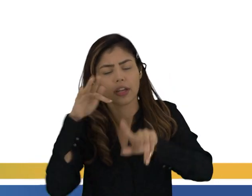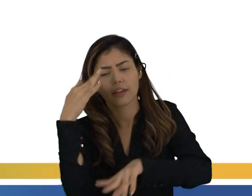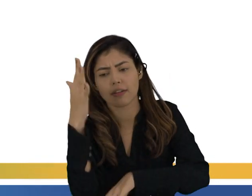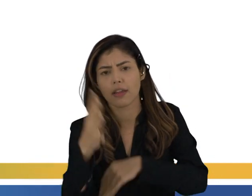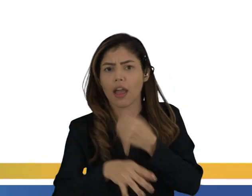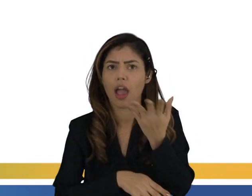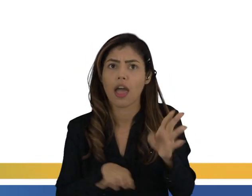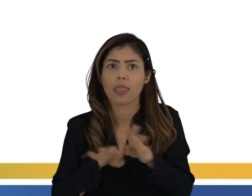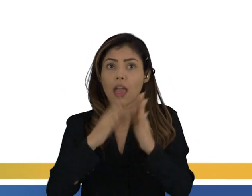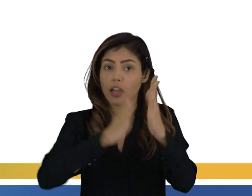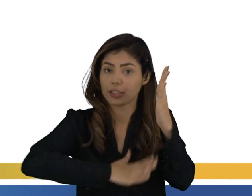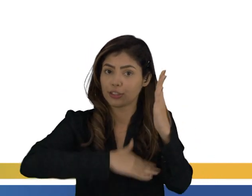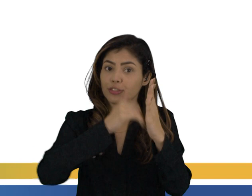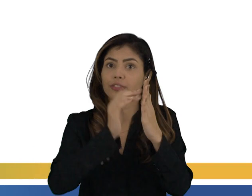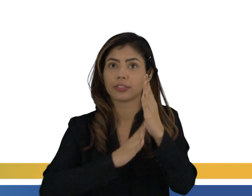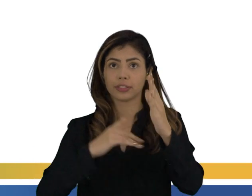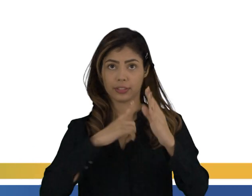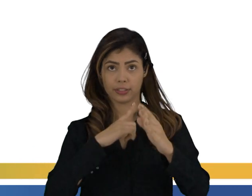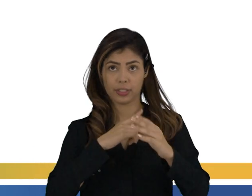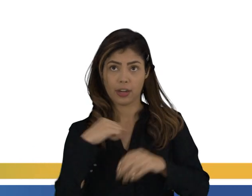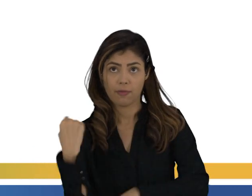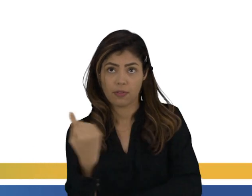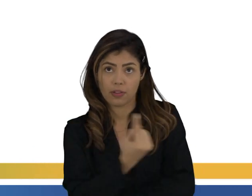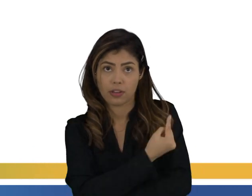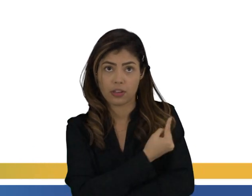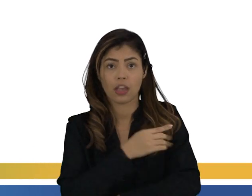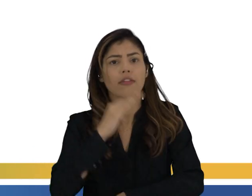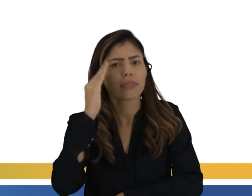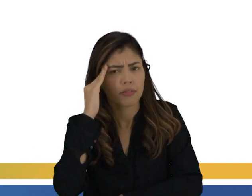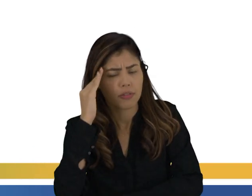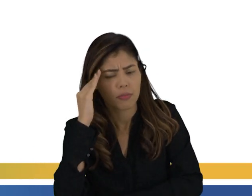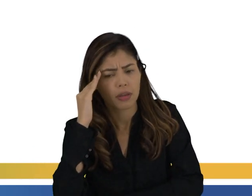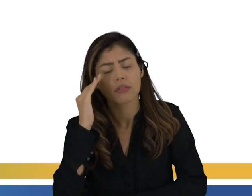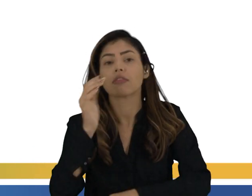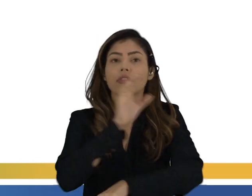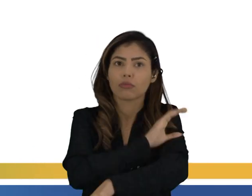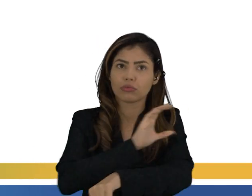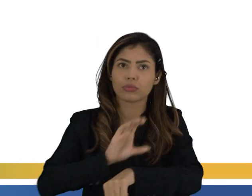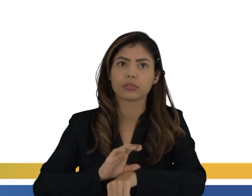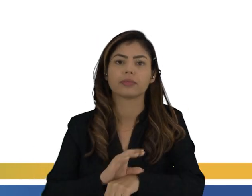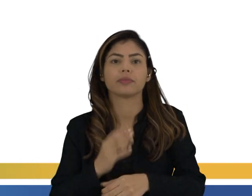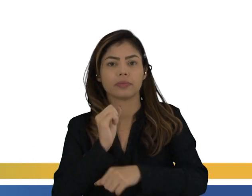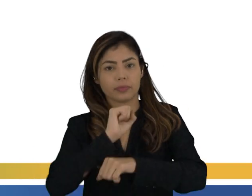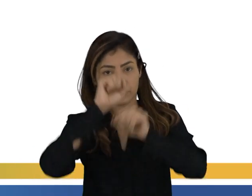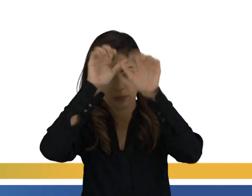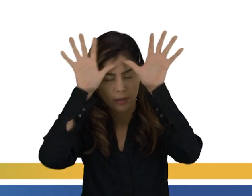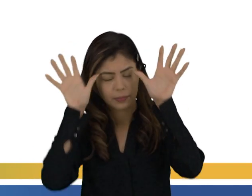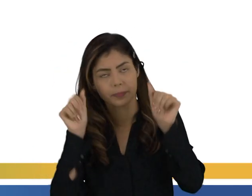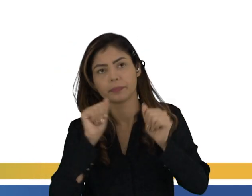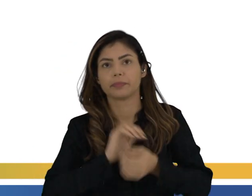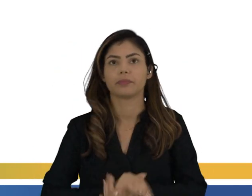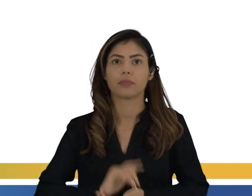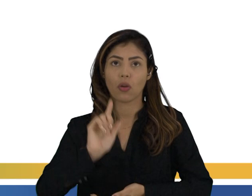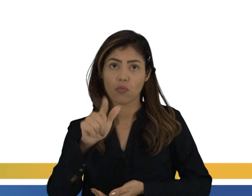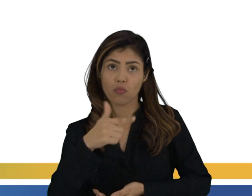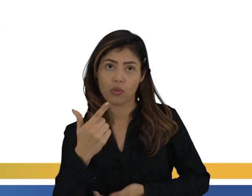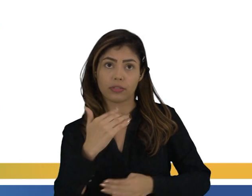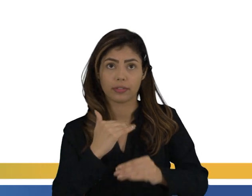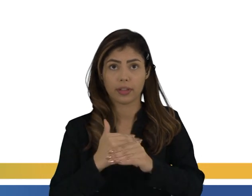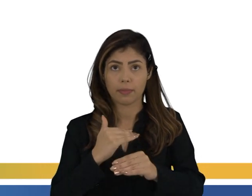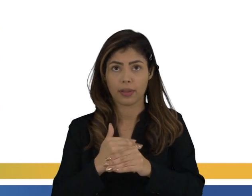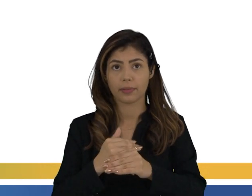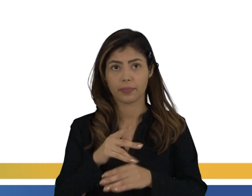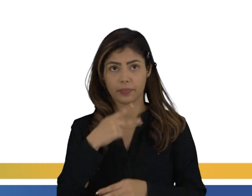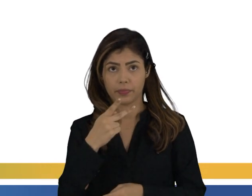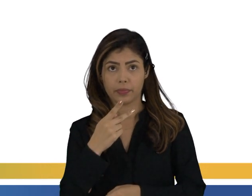foi singular para nosso entendimento da cultura acriana. Outro artista que eu quero falar com